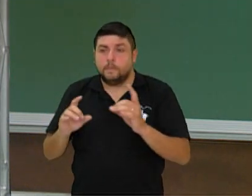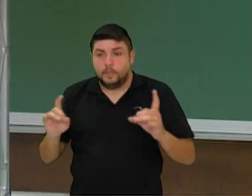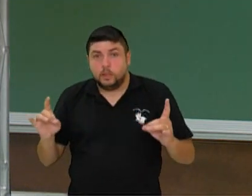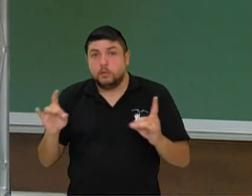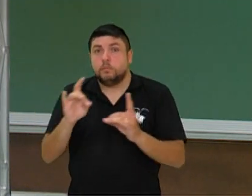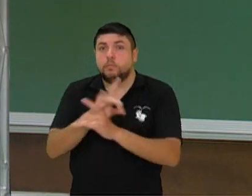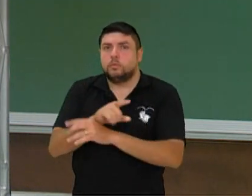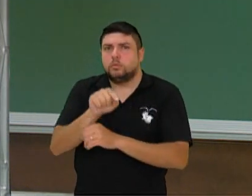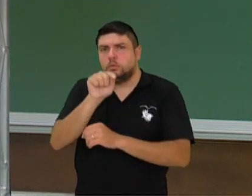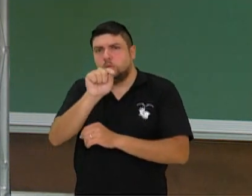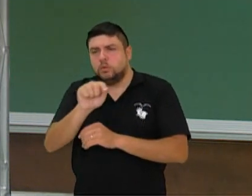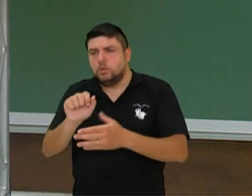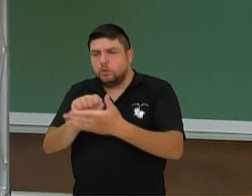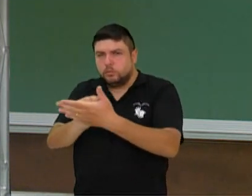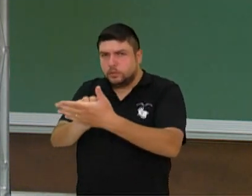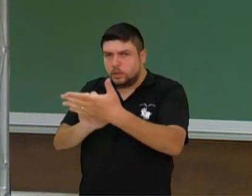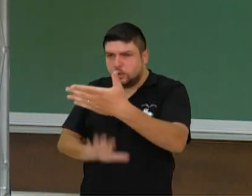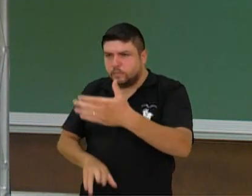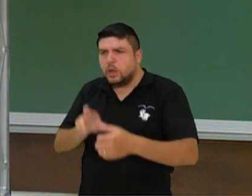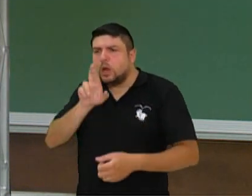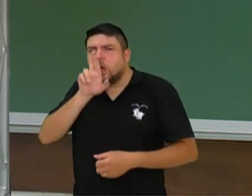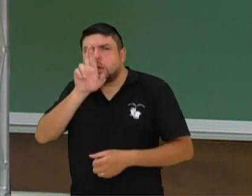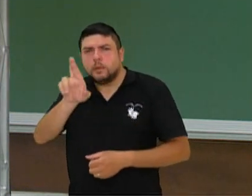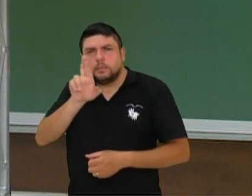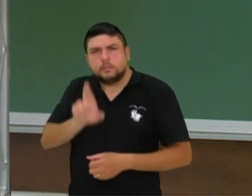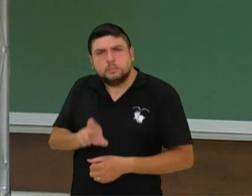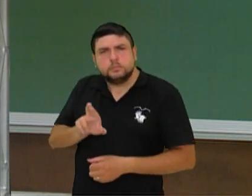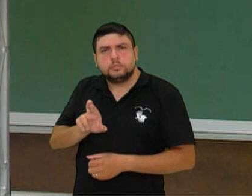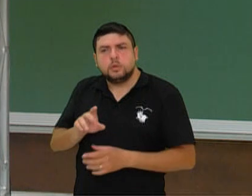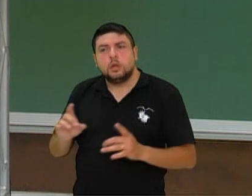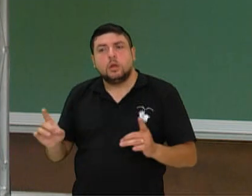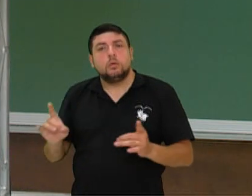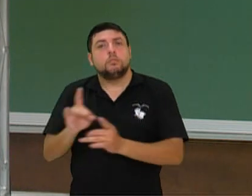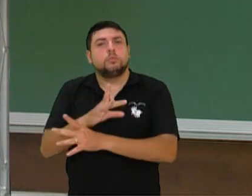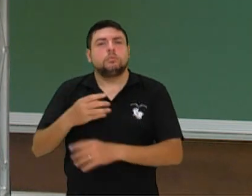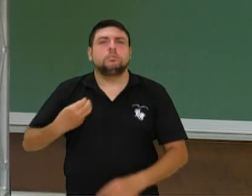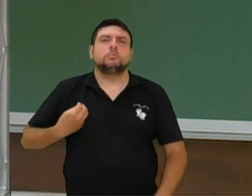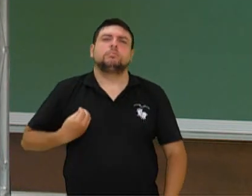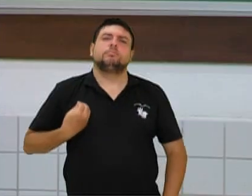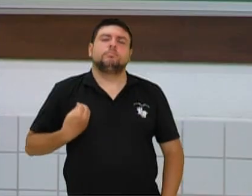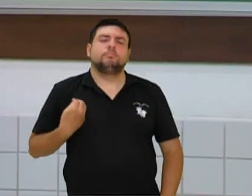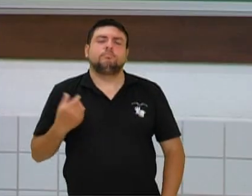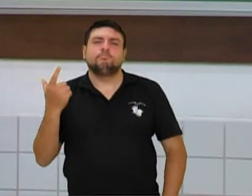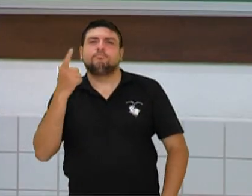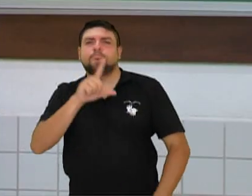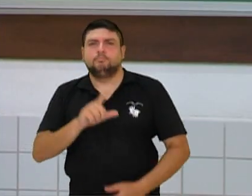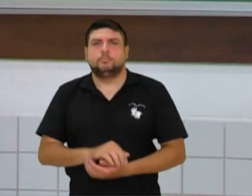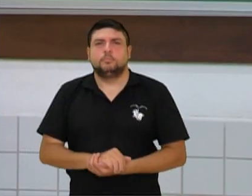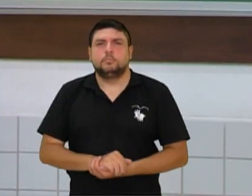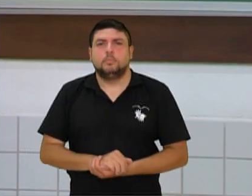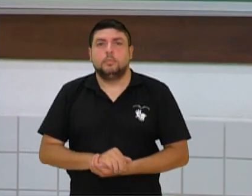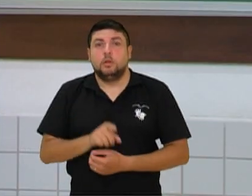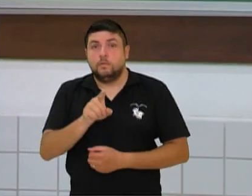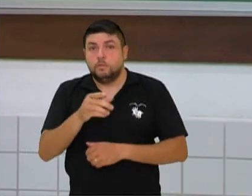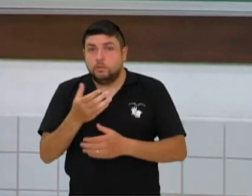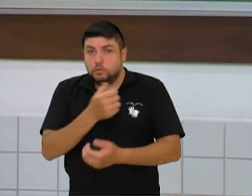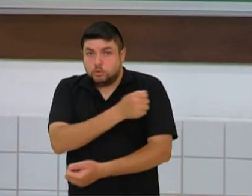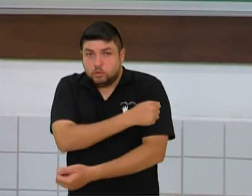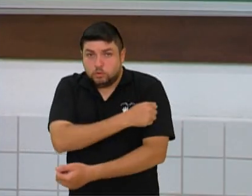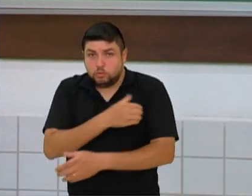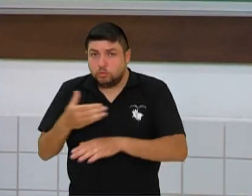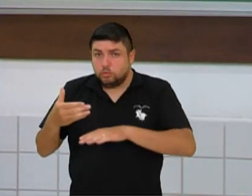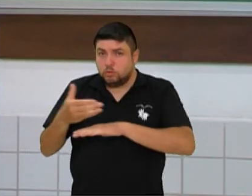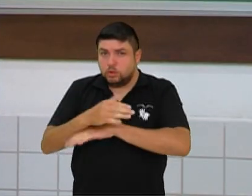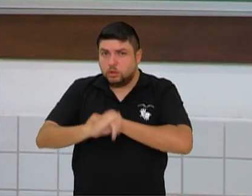obrigatória, clica nela, responde as 2 questões e assim você gera a sua presença. Já você, aluno que não tem acesso às plataformas